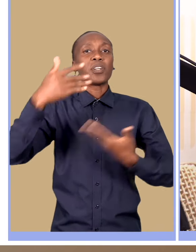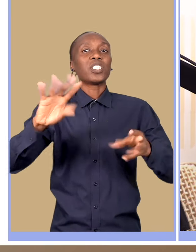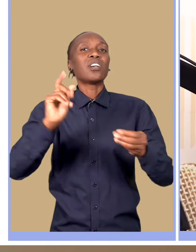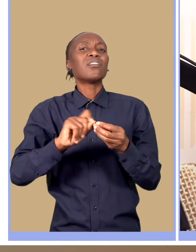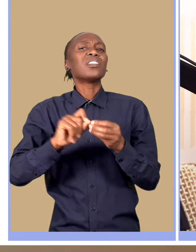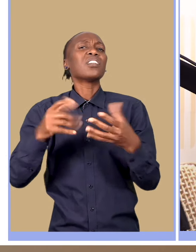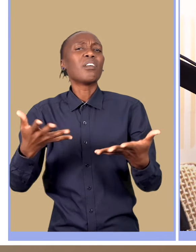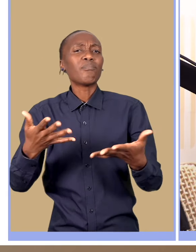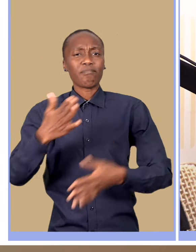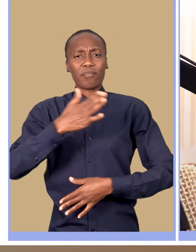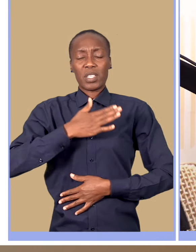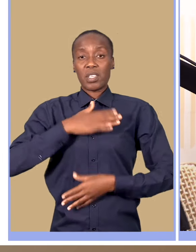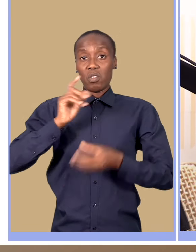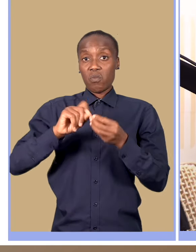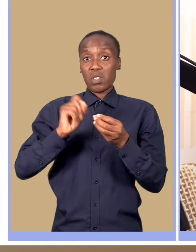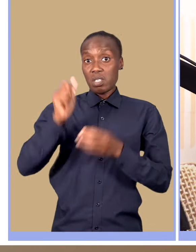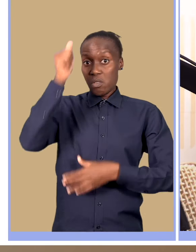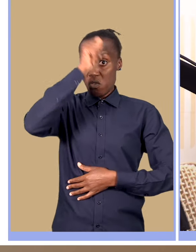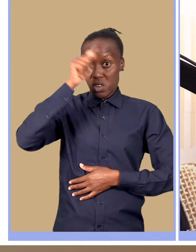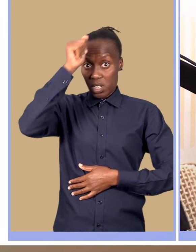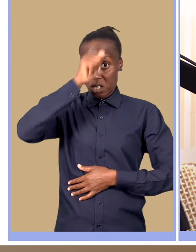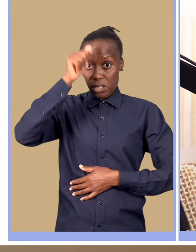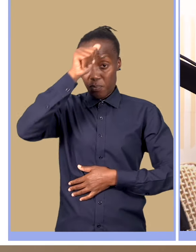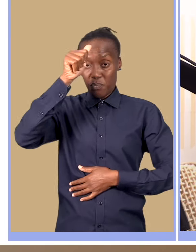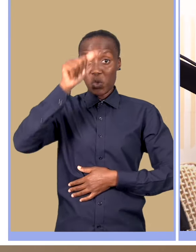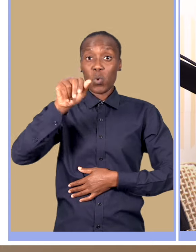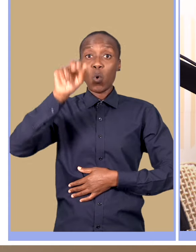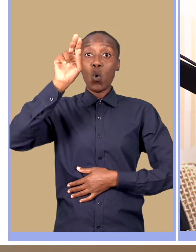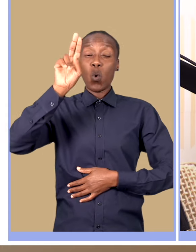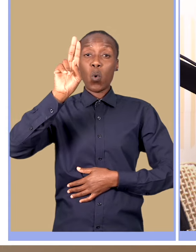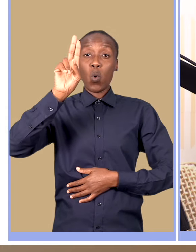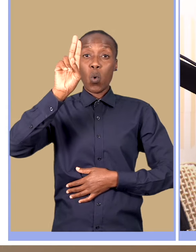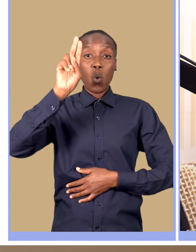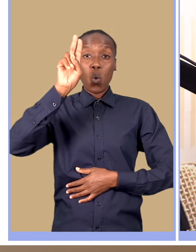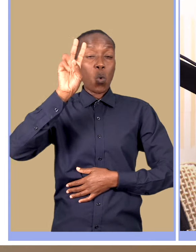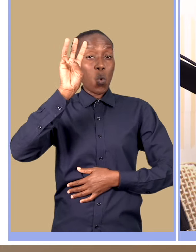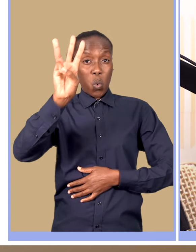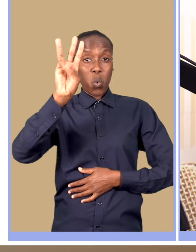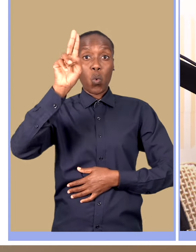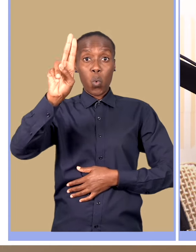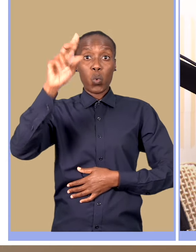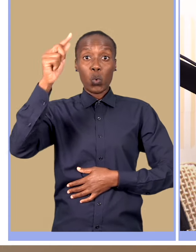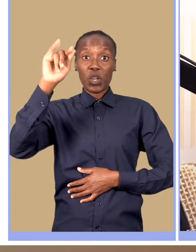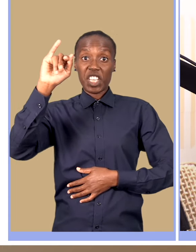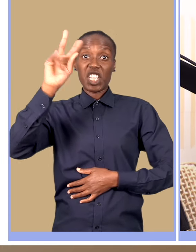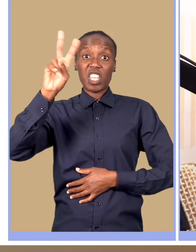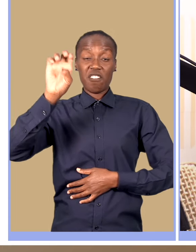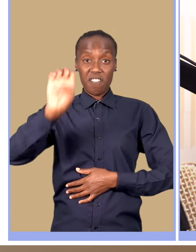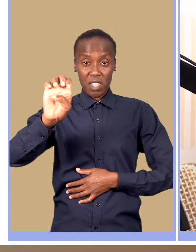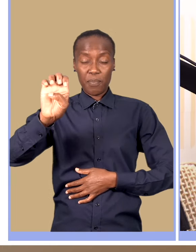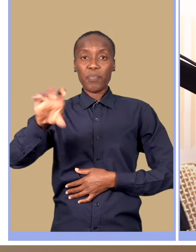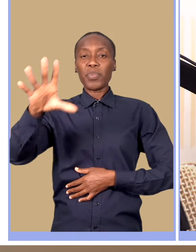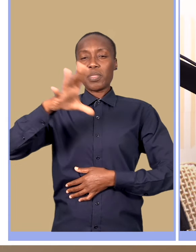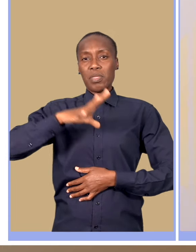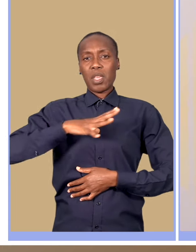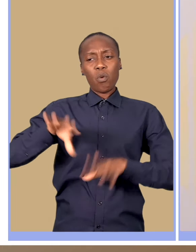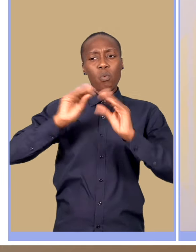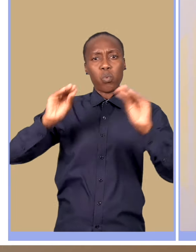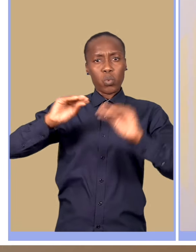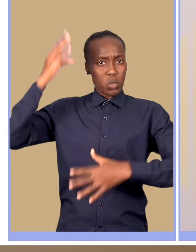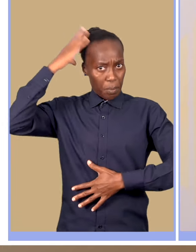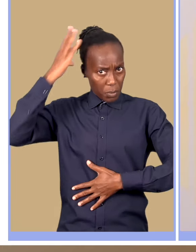muito interessante. Eu estou na Faculdade de Ciências Sociais da Universidade do TIB e então lá nós temos o curso de